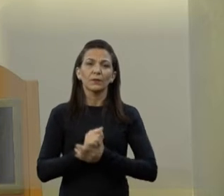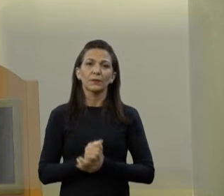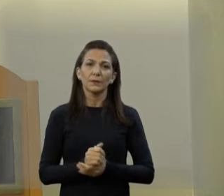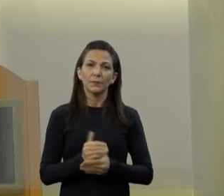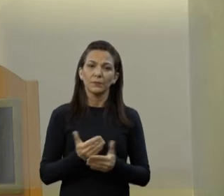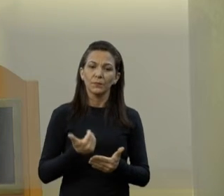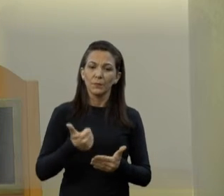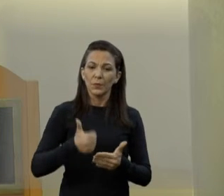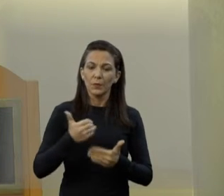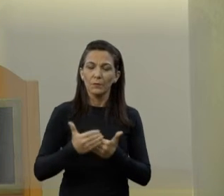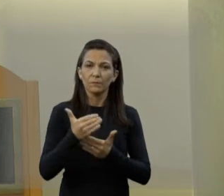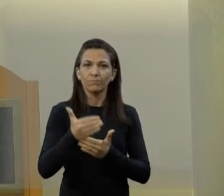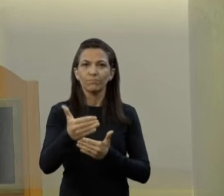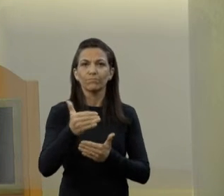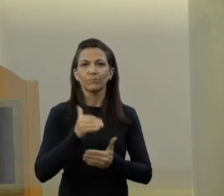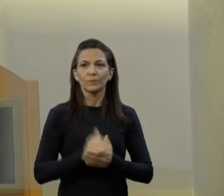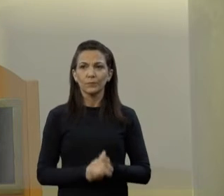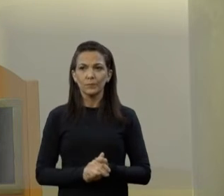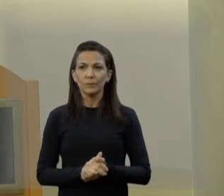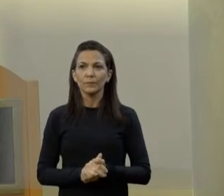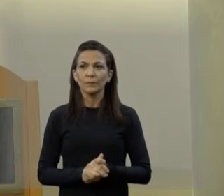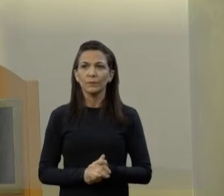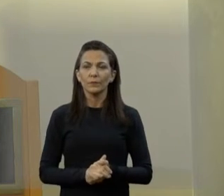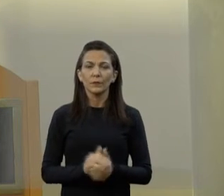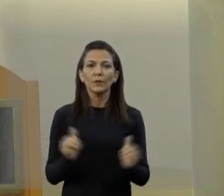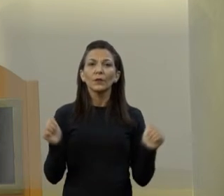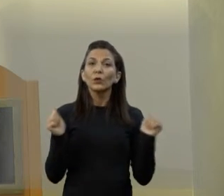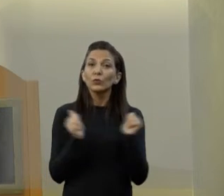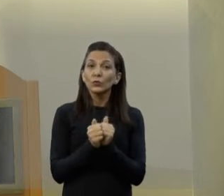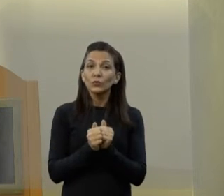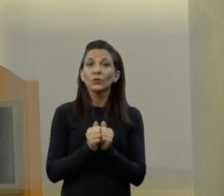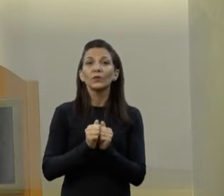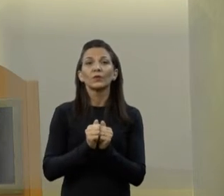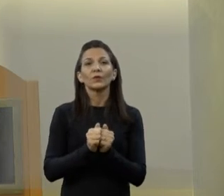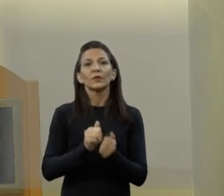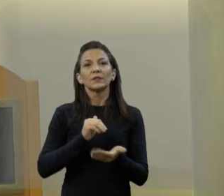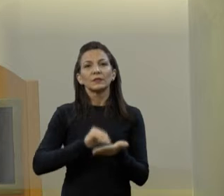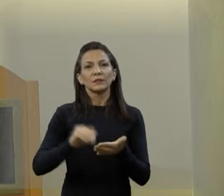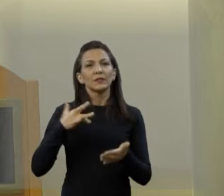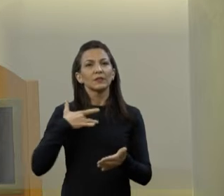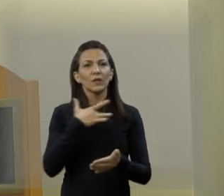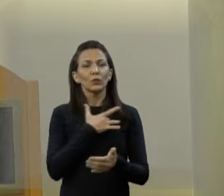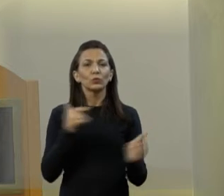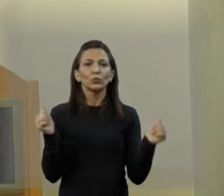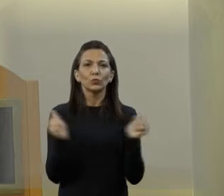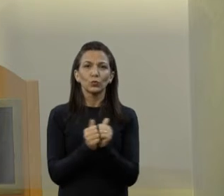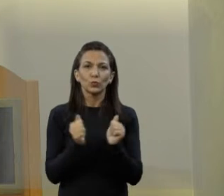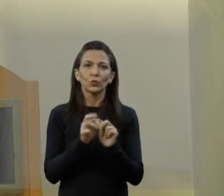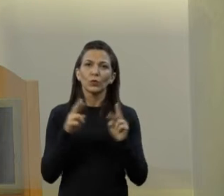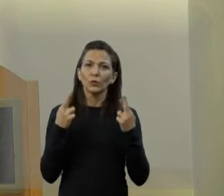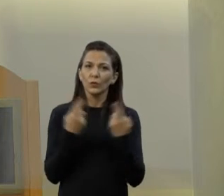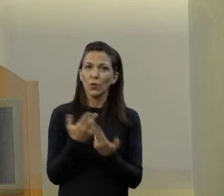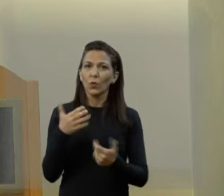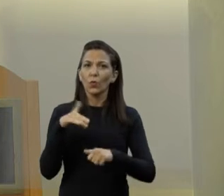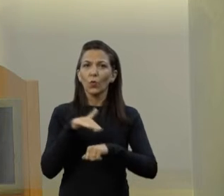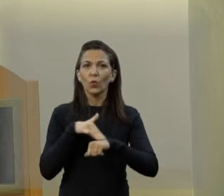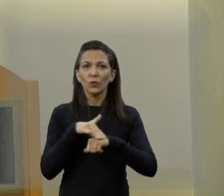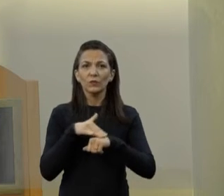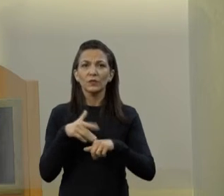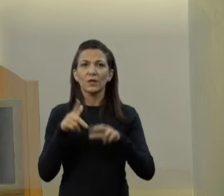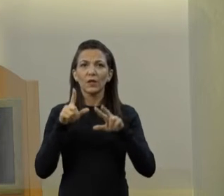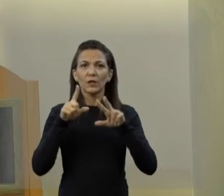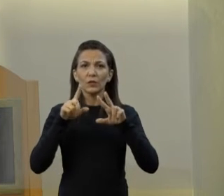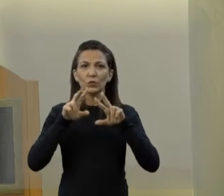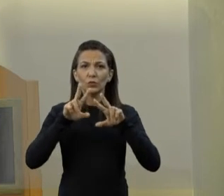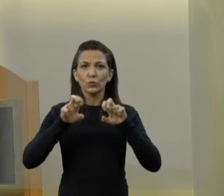só o primeiro passa Eu também estive com a magnífica Eliana naím Nossa secretaria de saúde para falarmos sobre